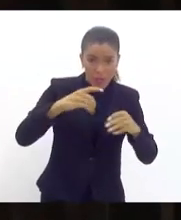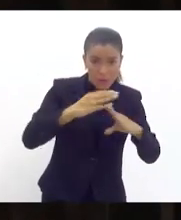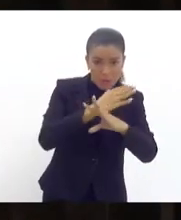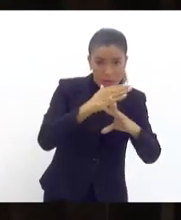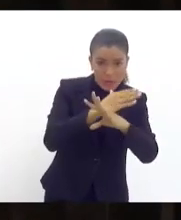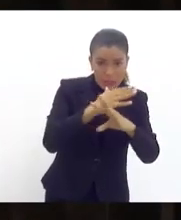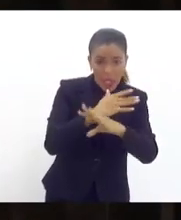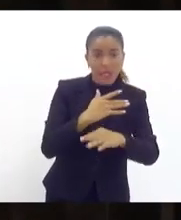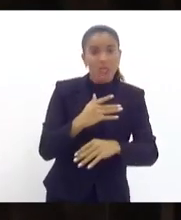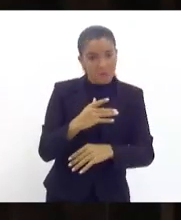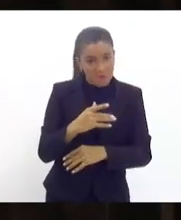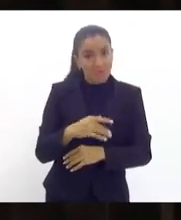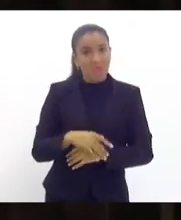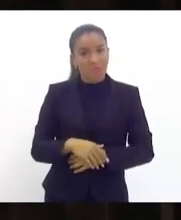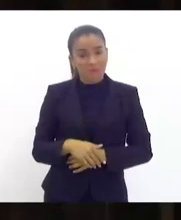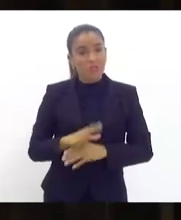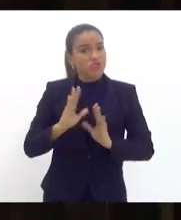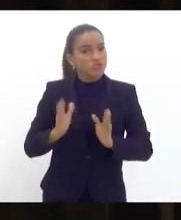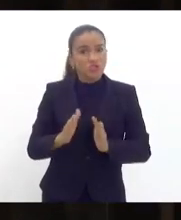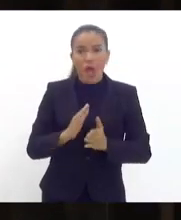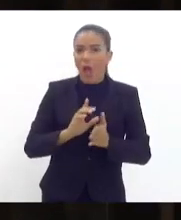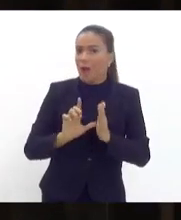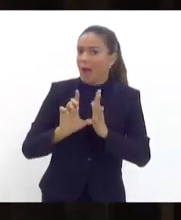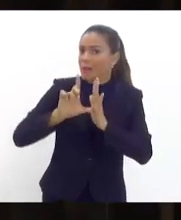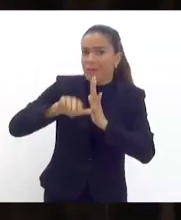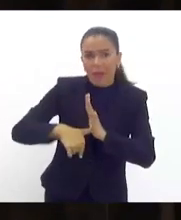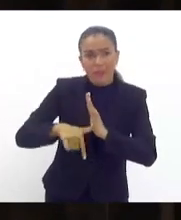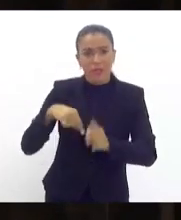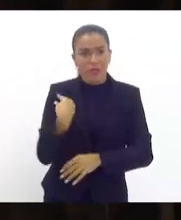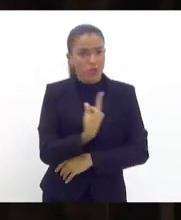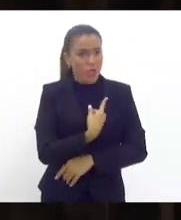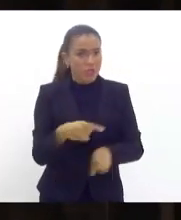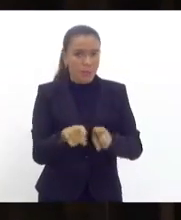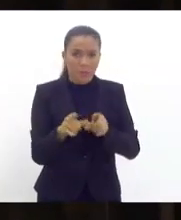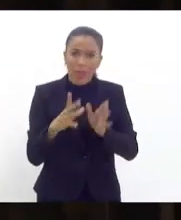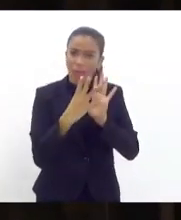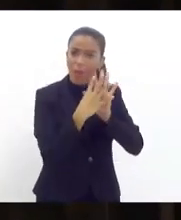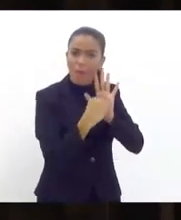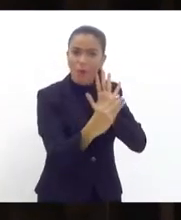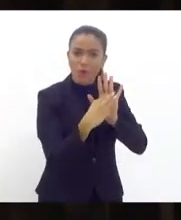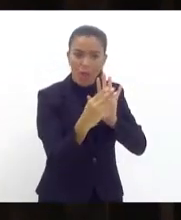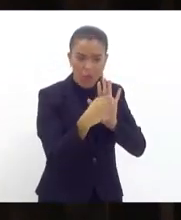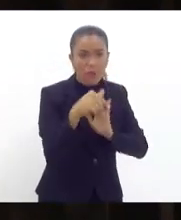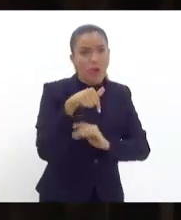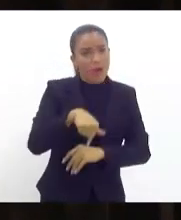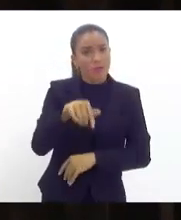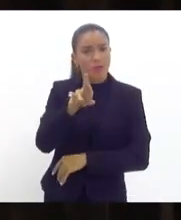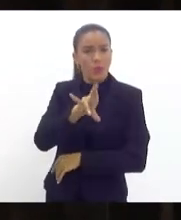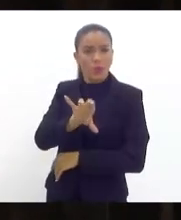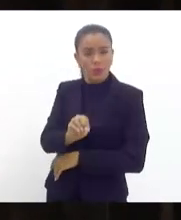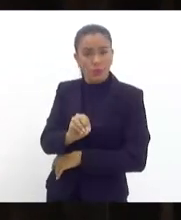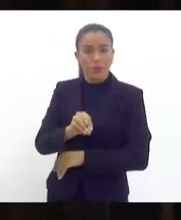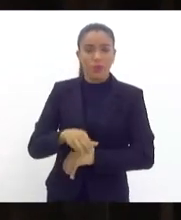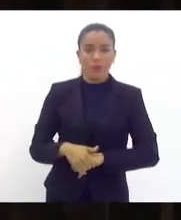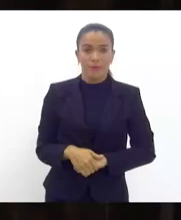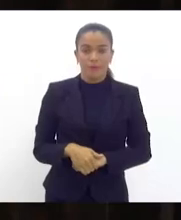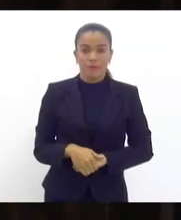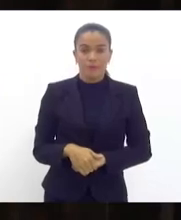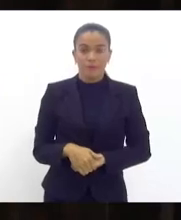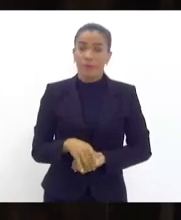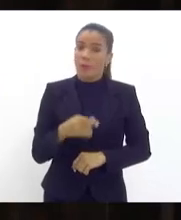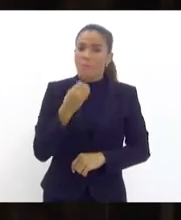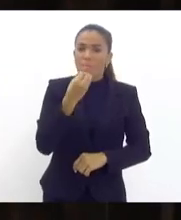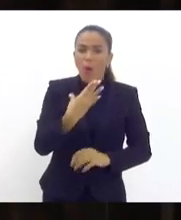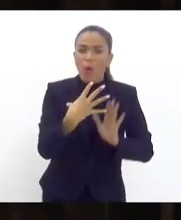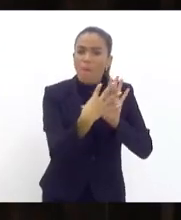sua cidade natal Então já passou da hora da gente fazer isso aqui no Rio de Janeiro pegar os bons exemplos que que